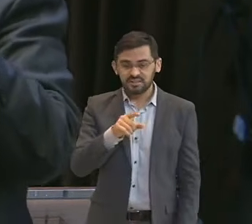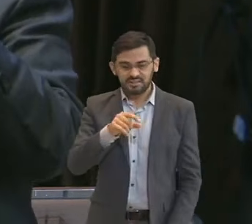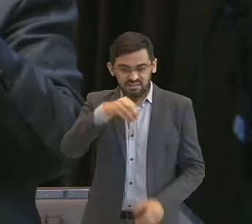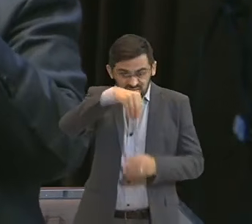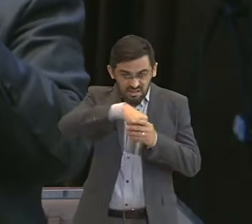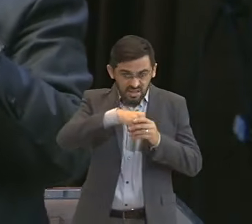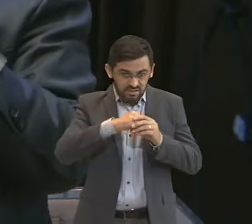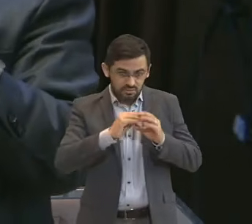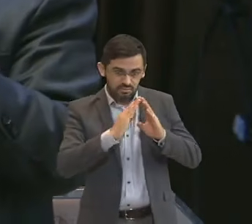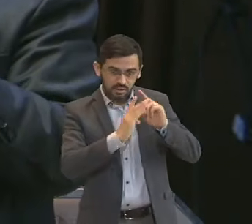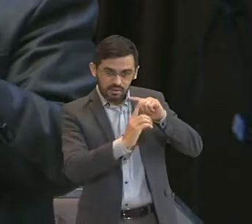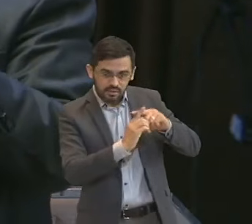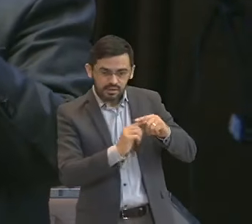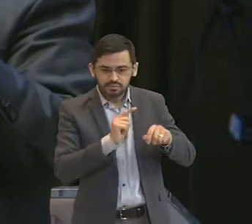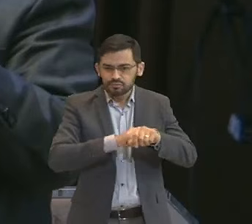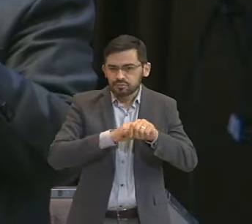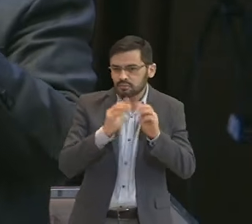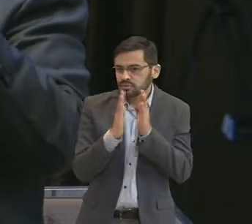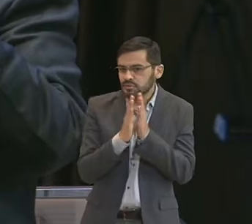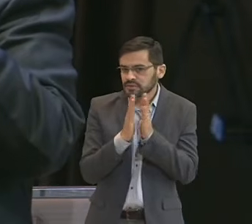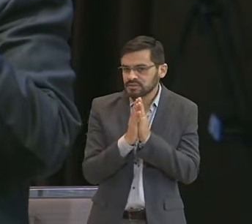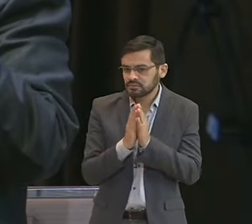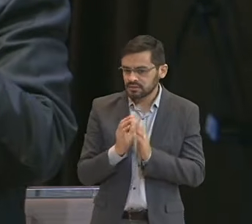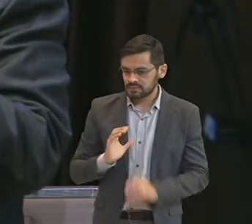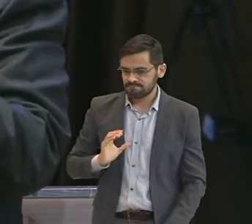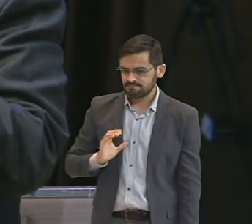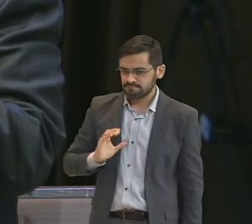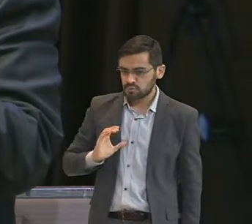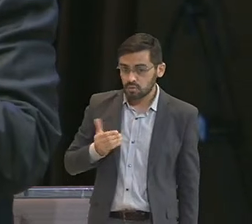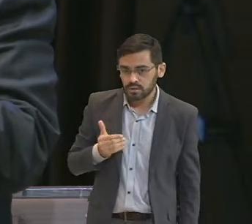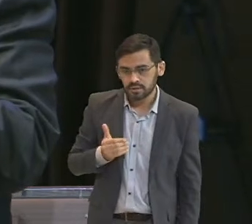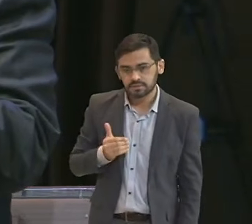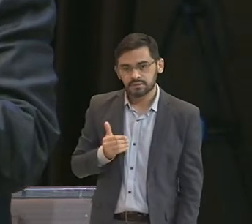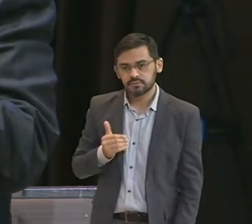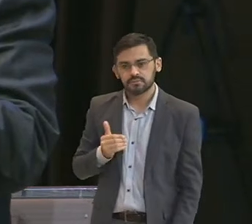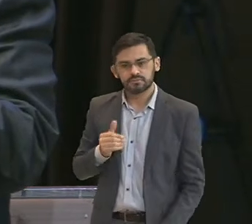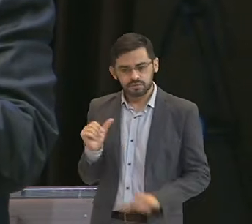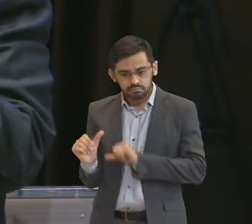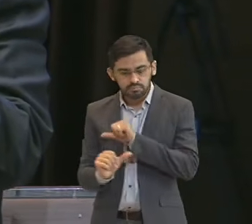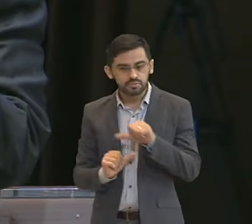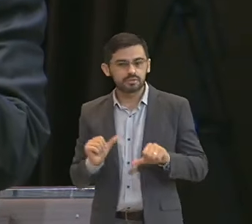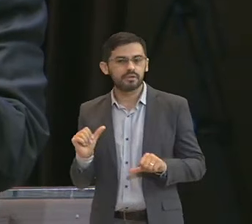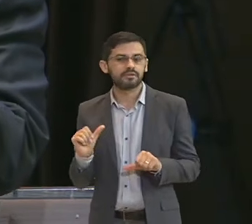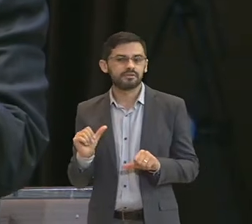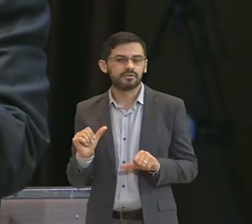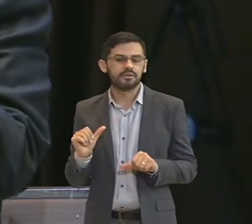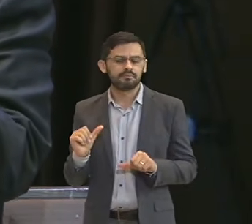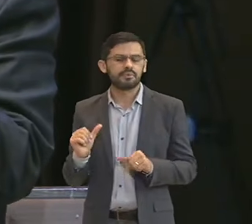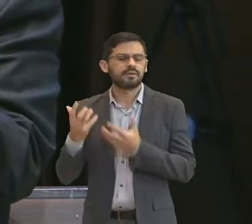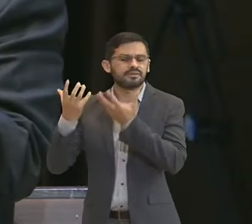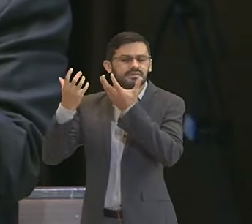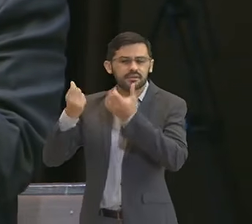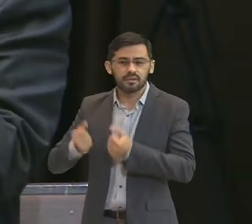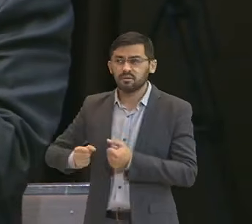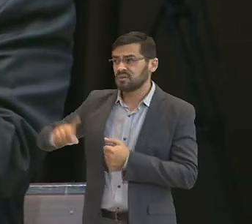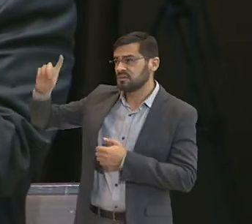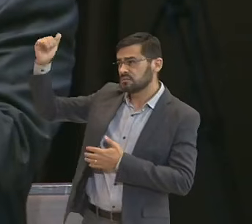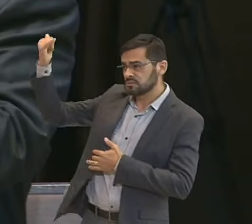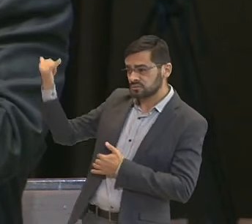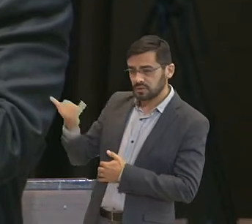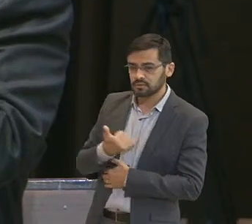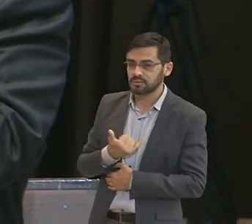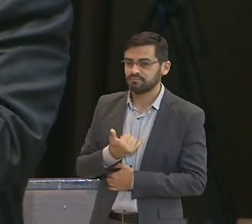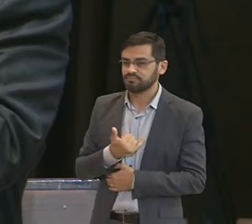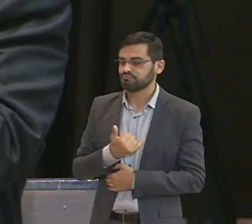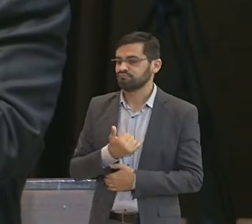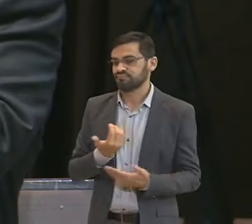num momento de oração, não está disposto a dar alguns passos para atender a voz do Espírito,